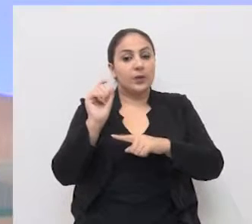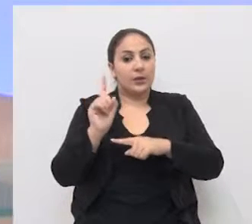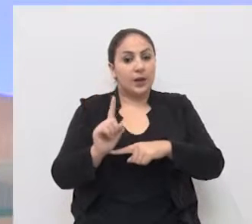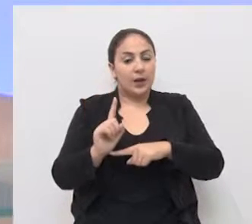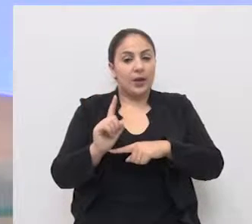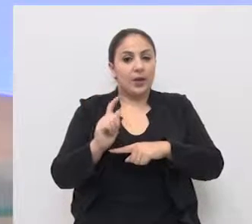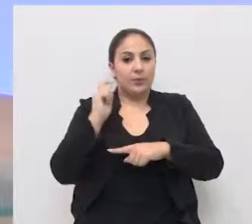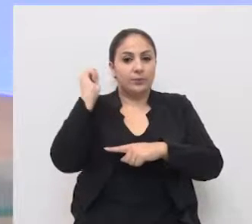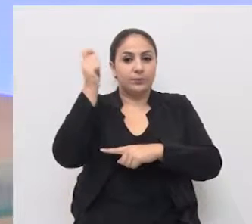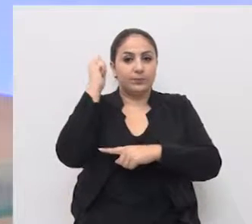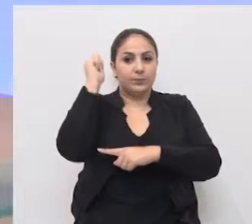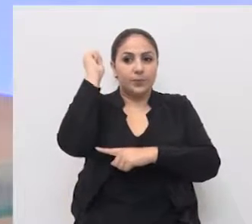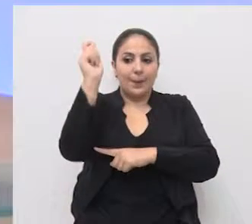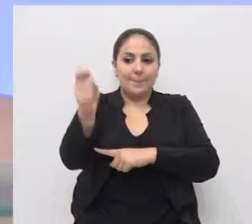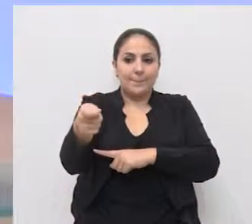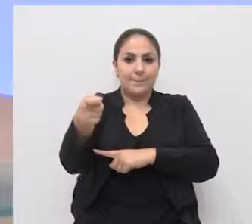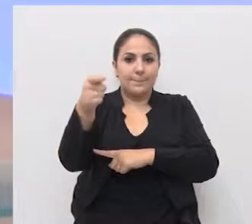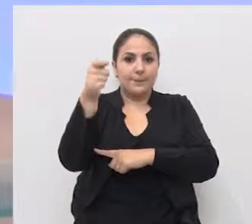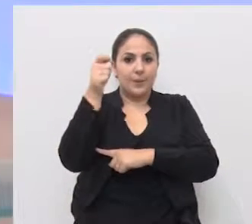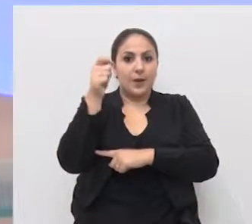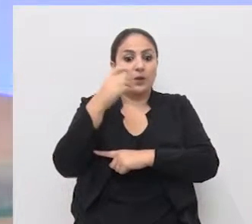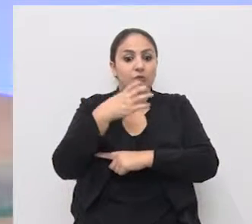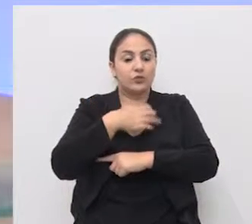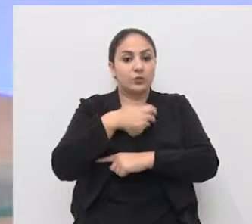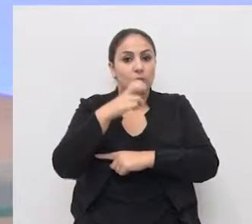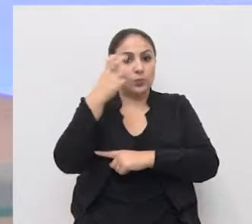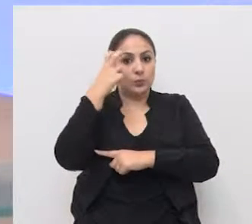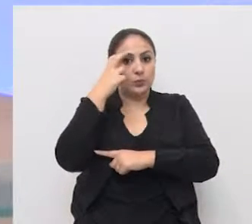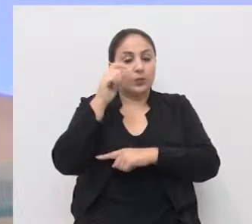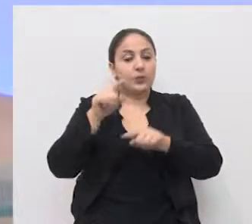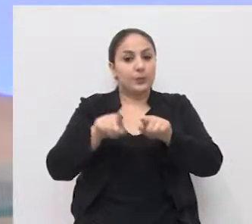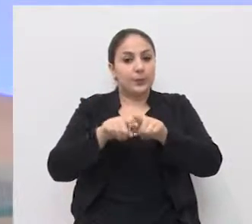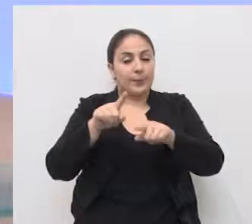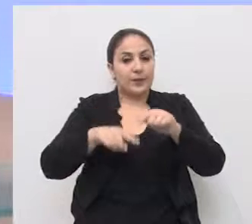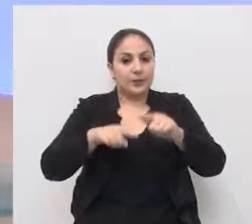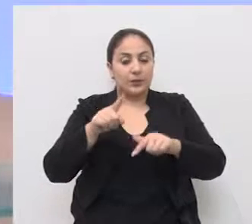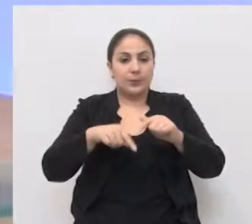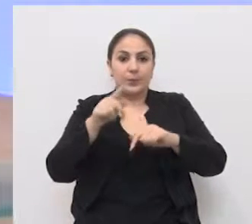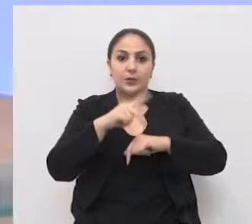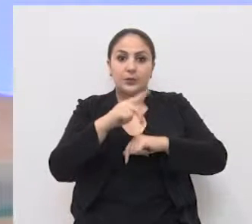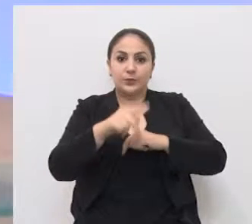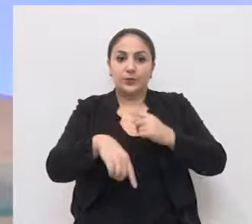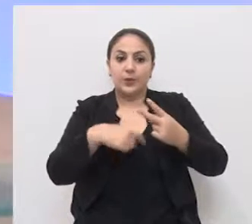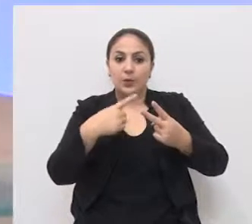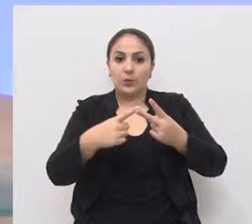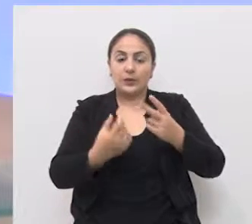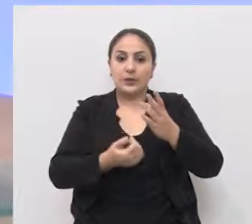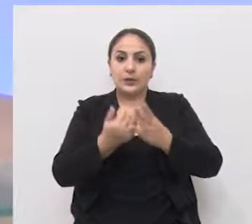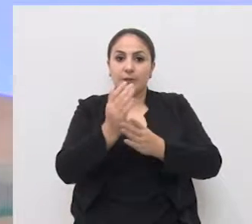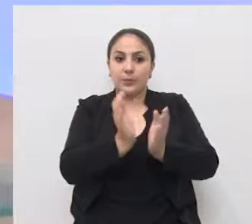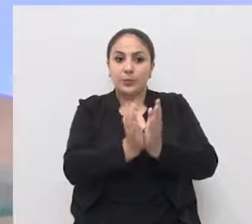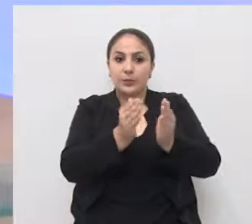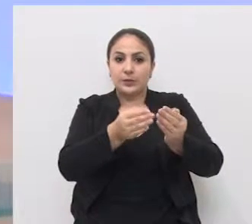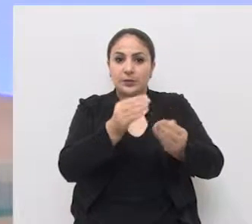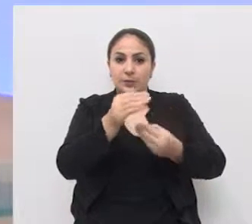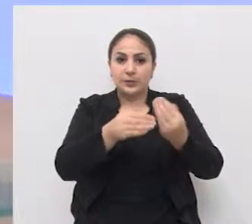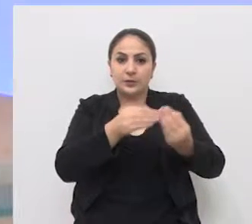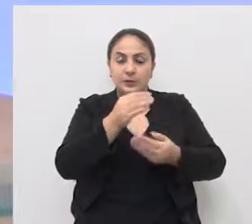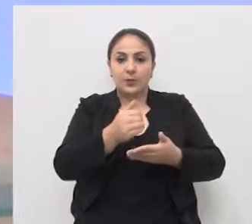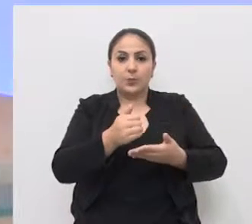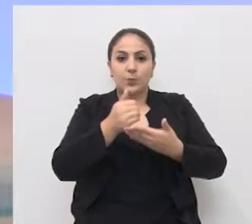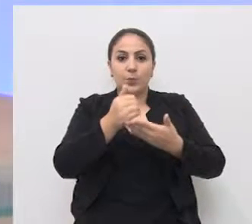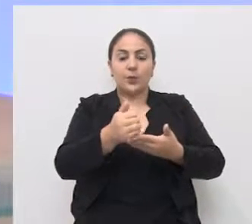Uma delas torna o tiro de laço patrimônio cultural e imaterial de Passo Fundo. E a outra cria uma